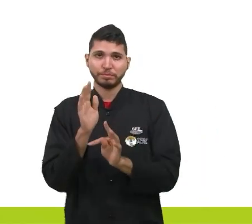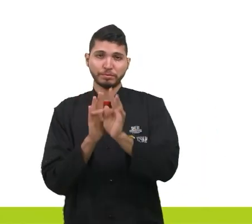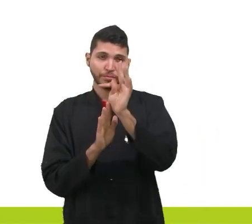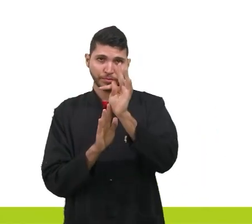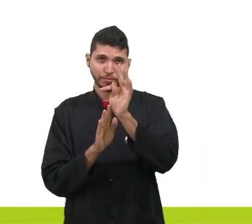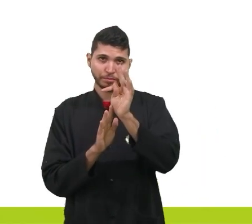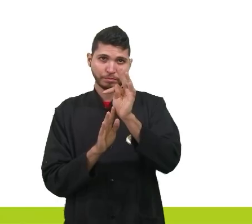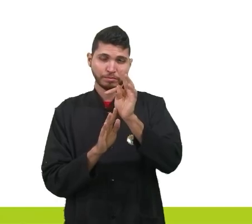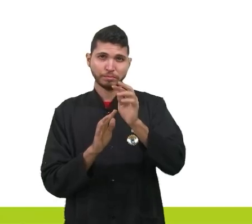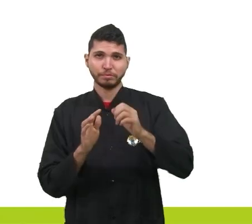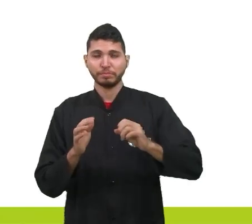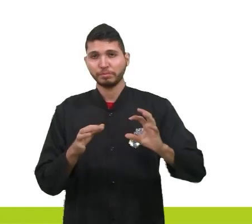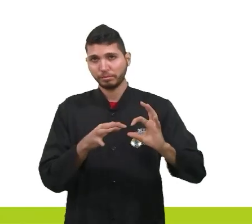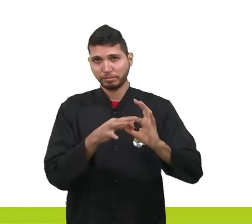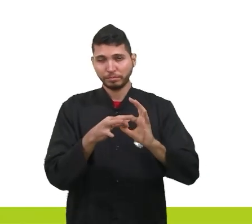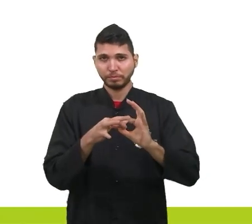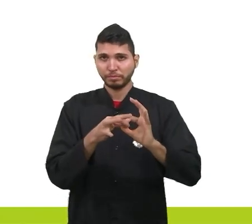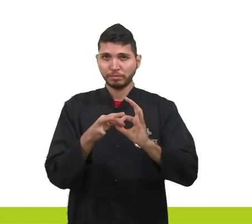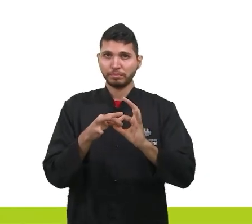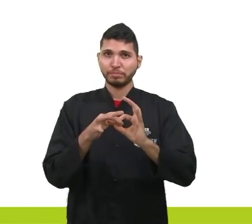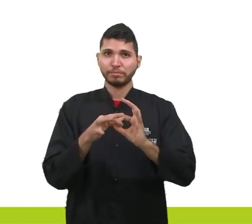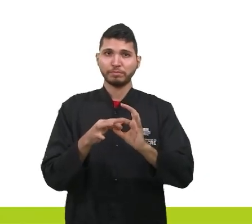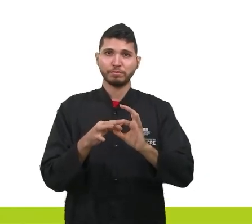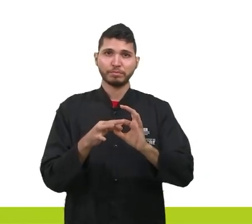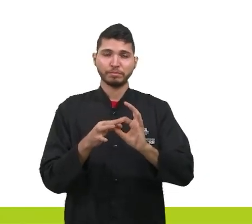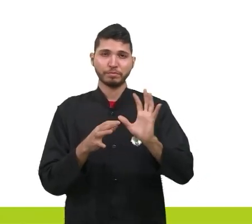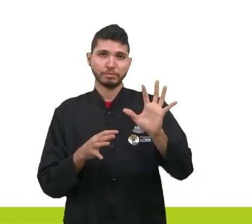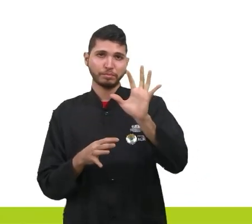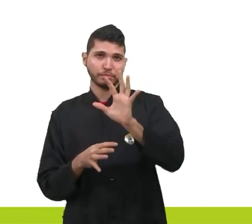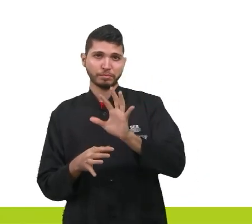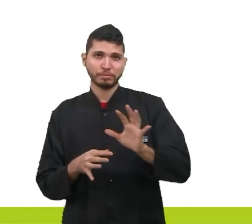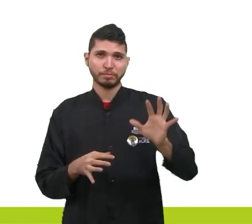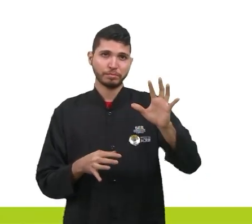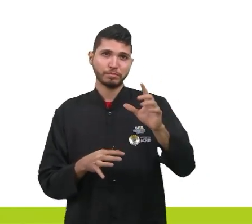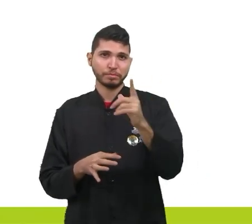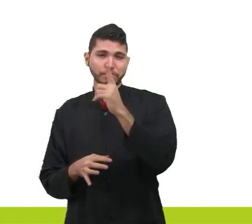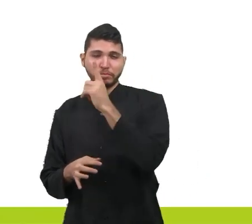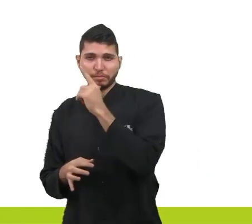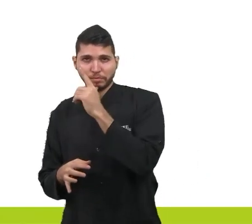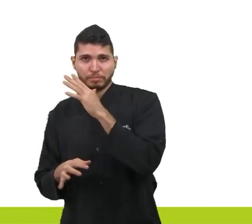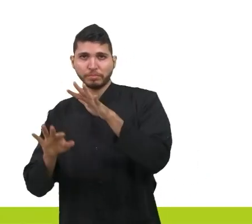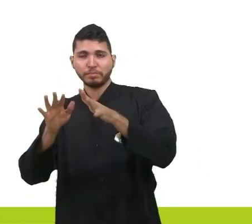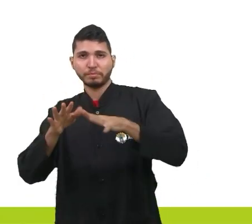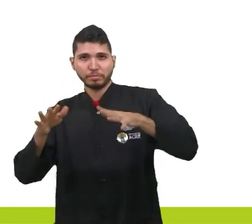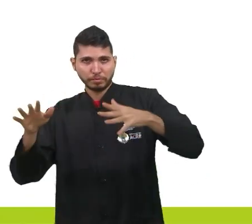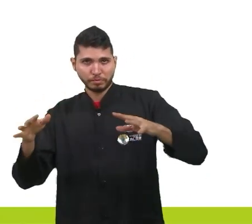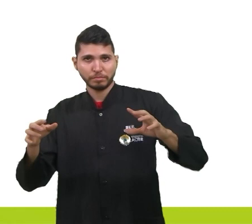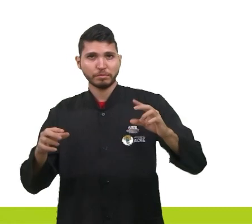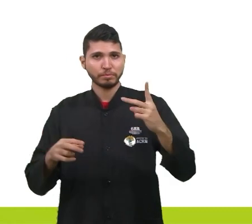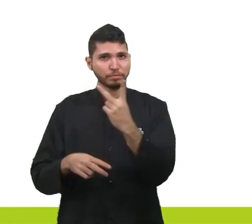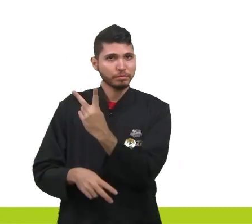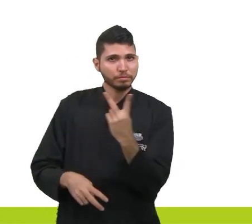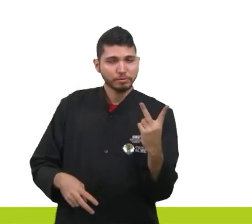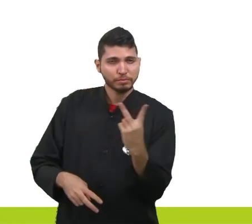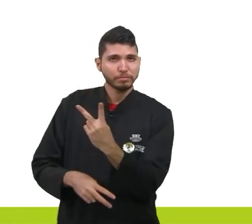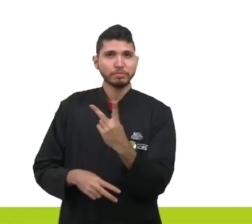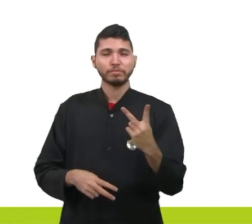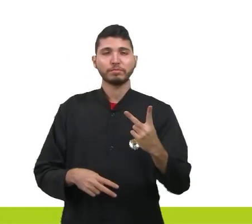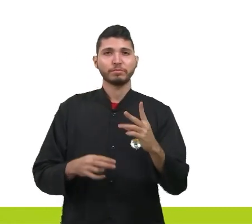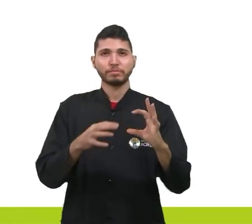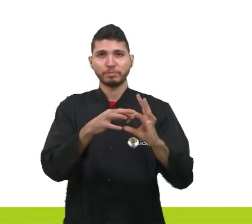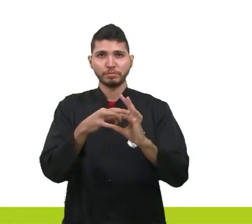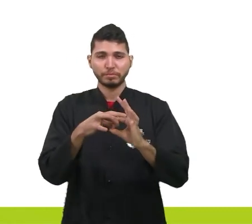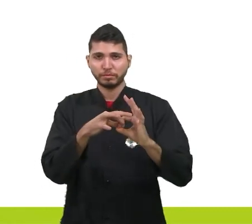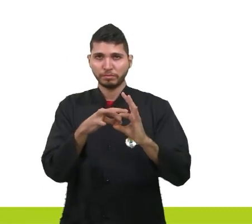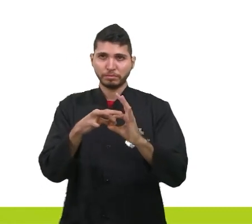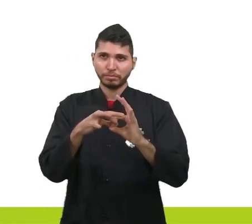Pela continentalidade e pela maritimidade. Aí aqui, o que seria? Ó? A amplitude